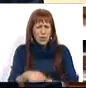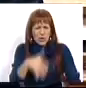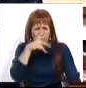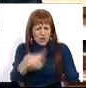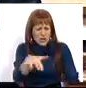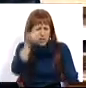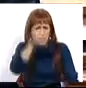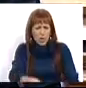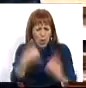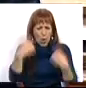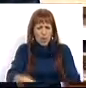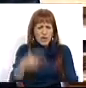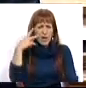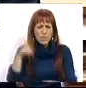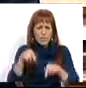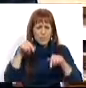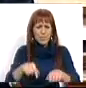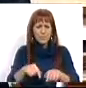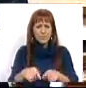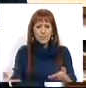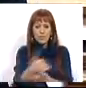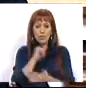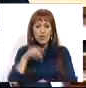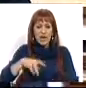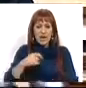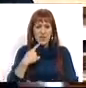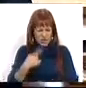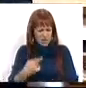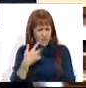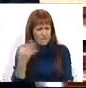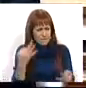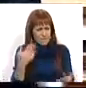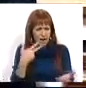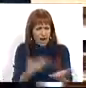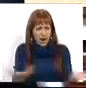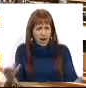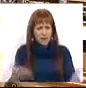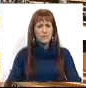triste situação que hoje vivemos e que os dados do INE vieram afinal confirmar.